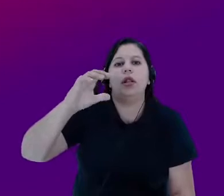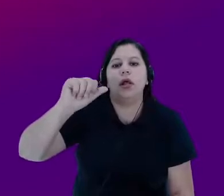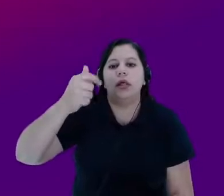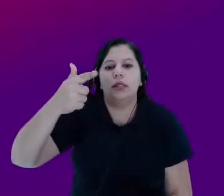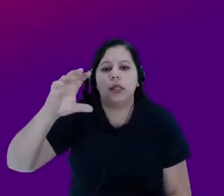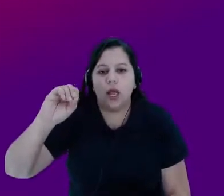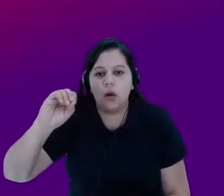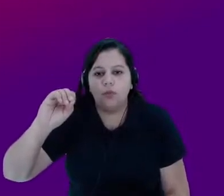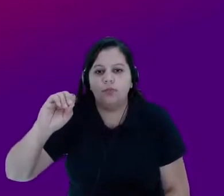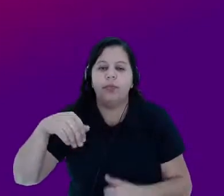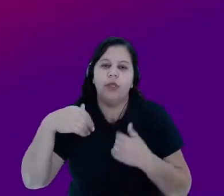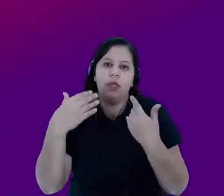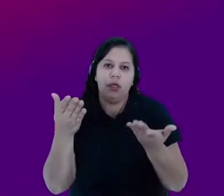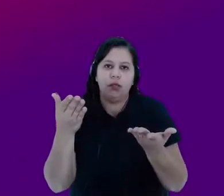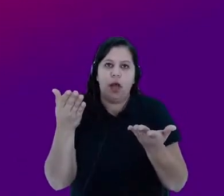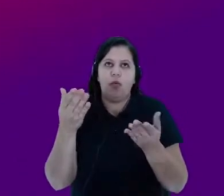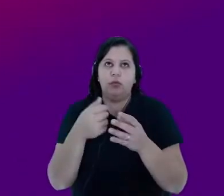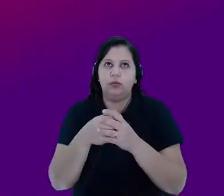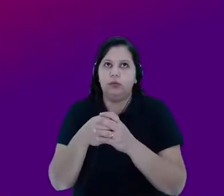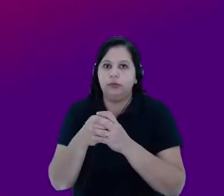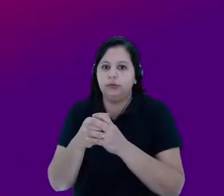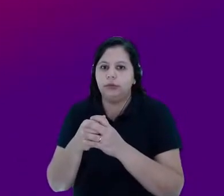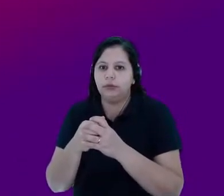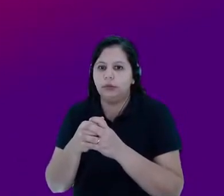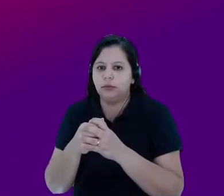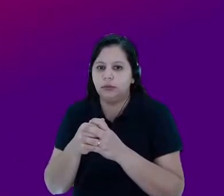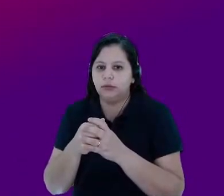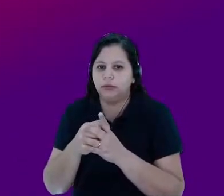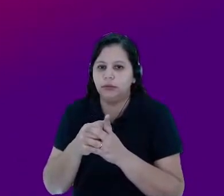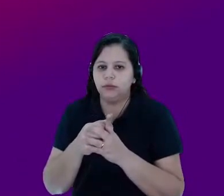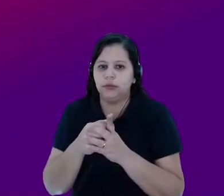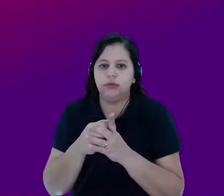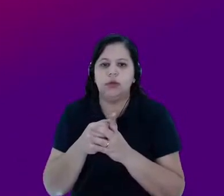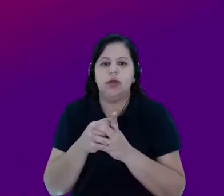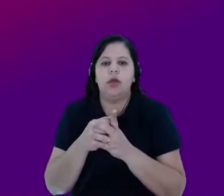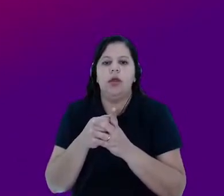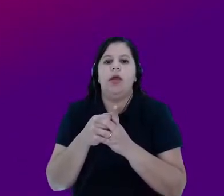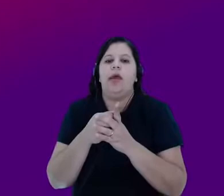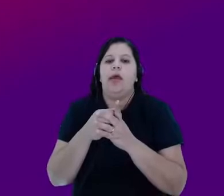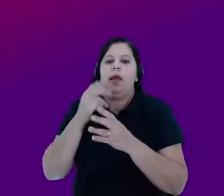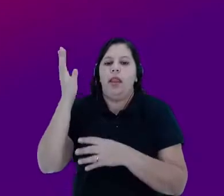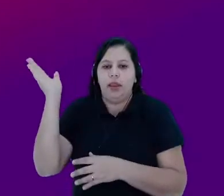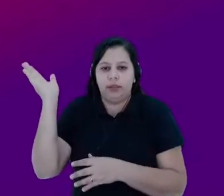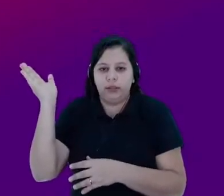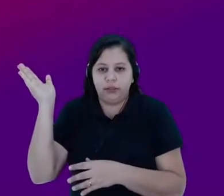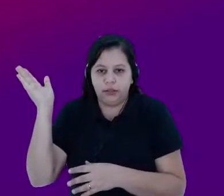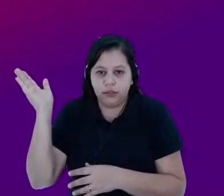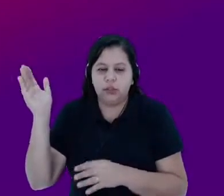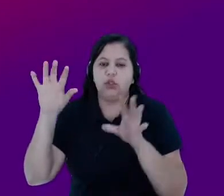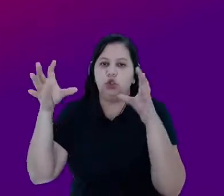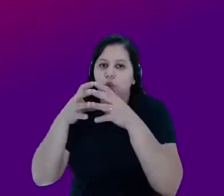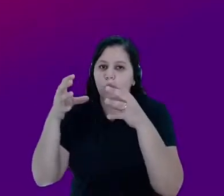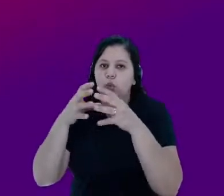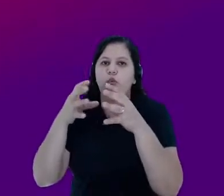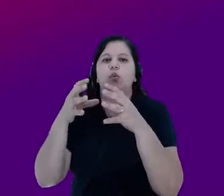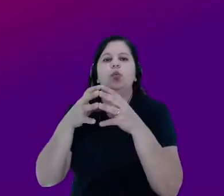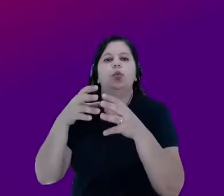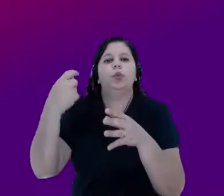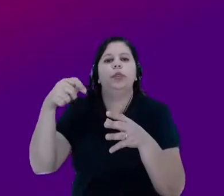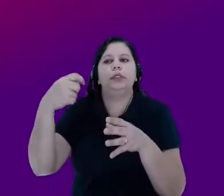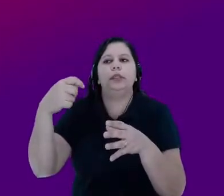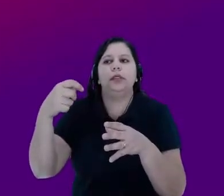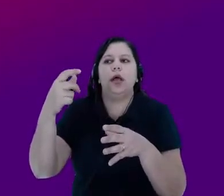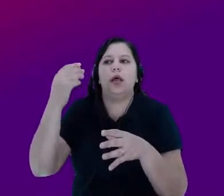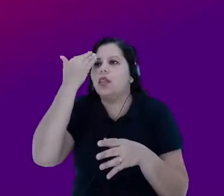era relevante proporcionar uma experiência de excelência para esse consumidor. Então, é importante eu entender quem é esse consumidor, é